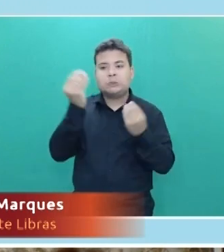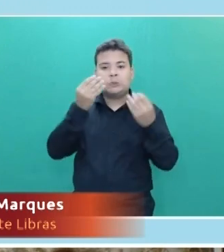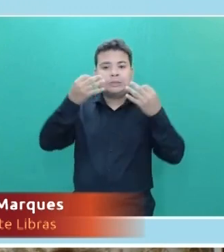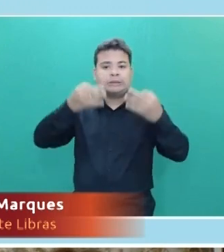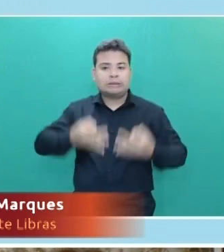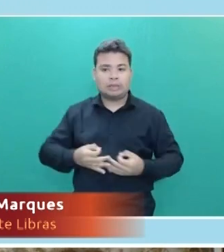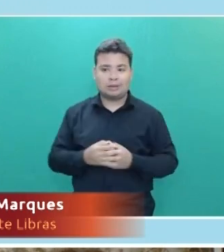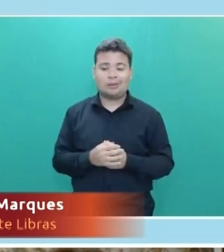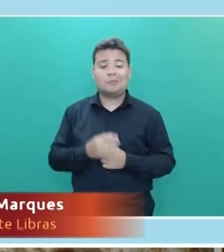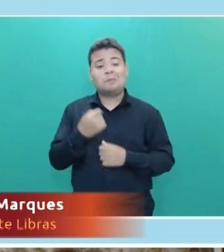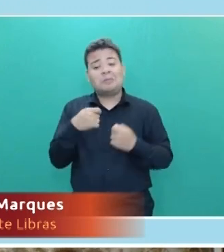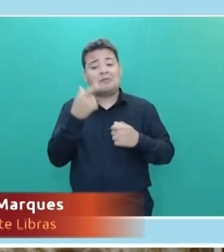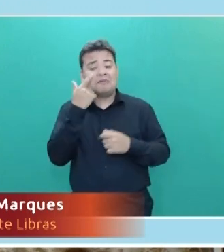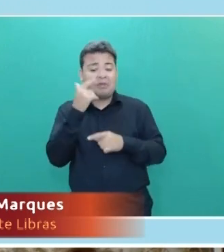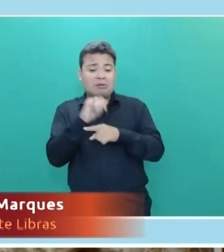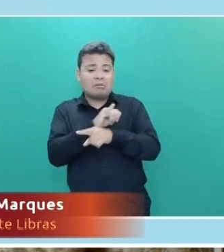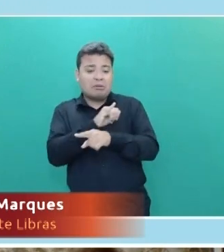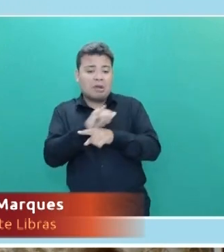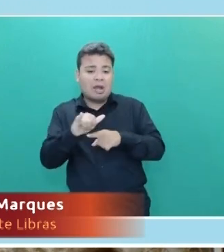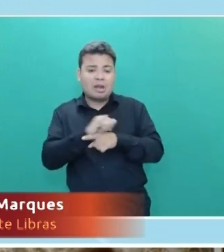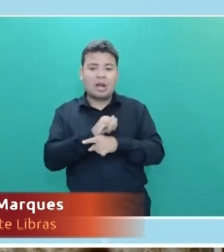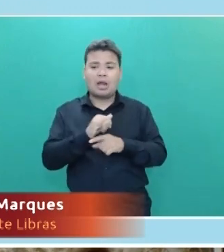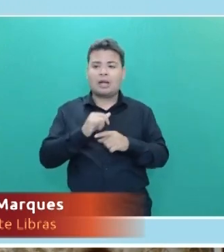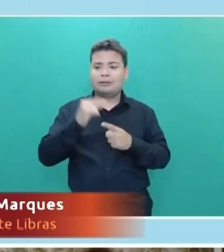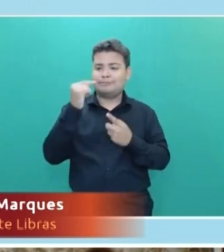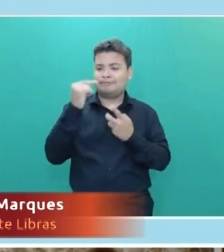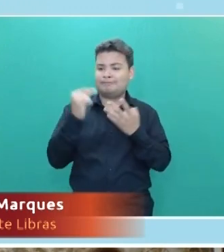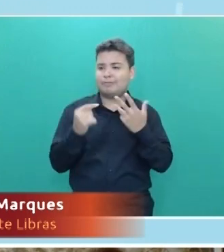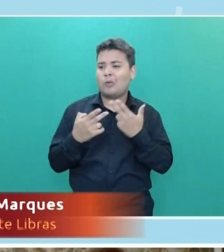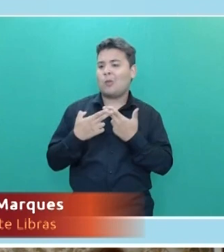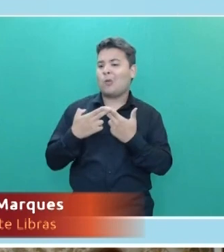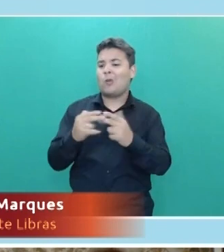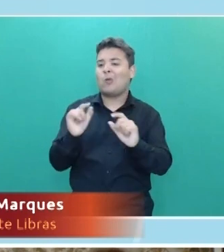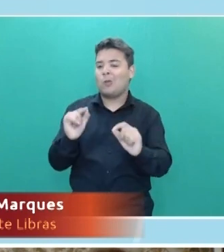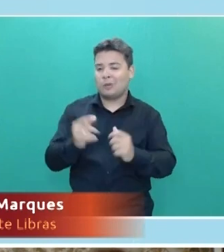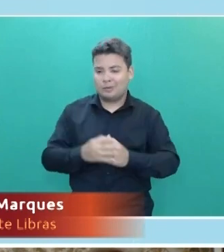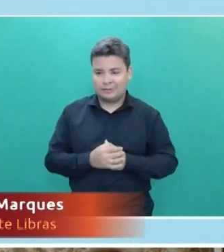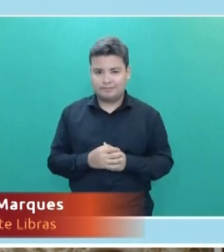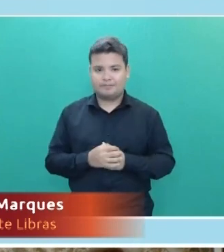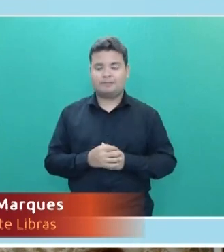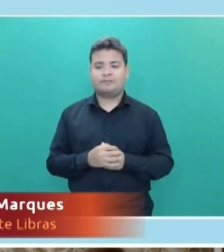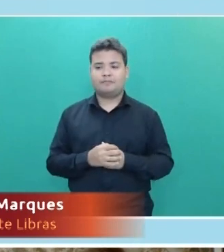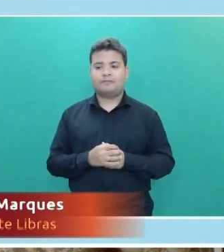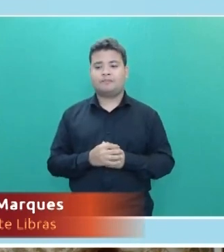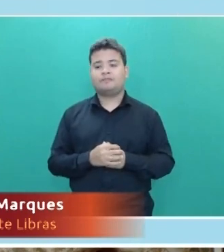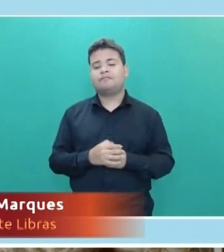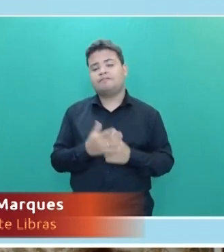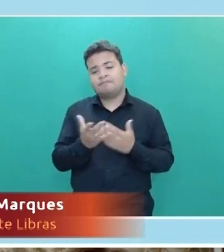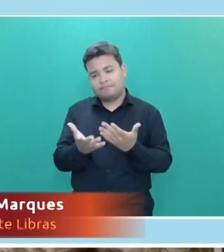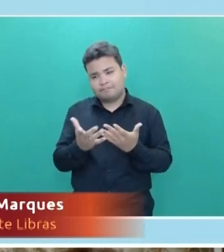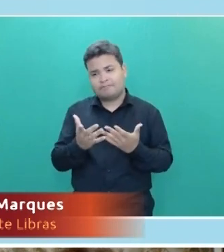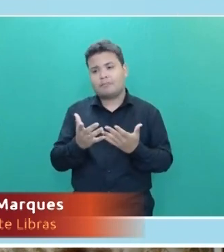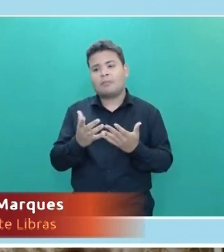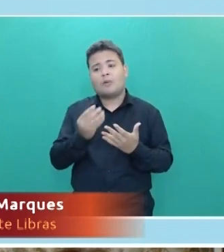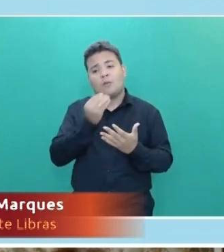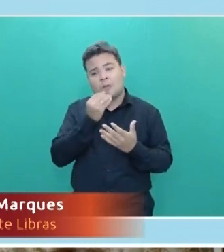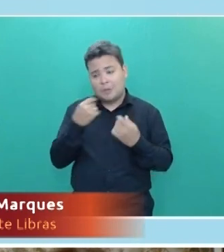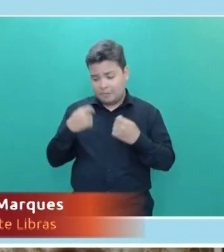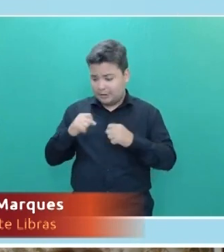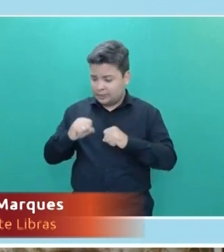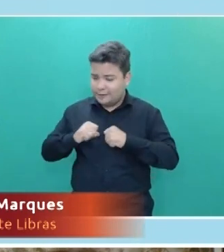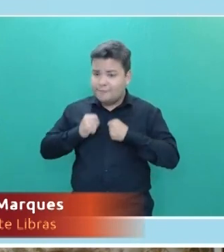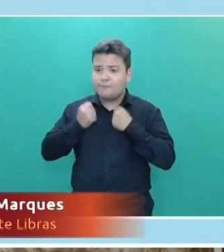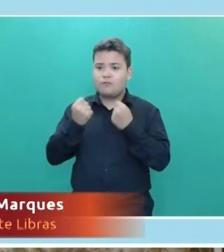mecanismos, as estratégias que deverão ser acionadas, né? Então, eu acho que acho que exige um esforço aí conjunto de